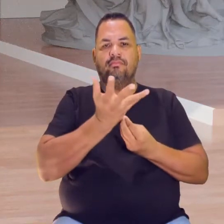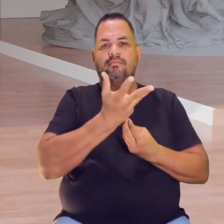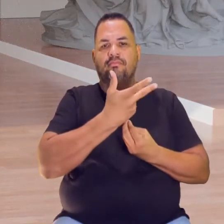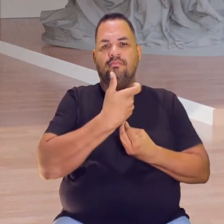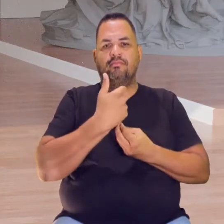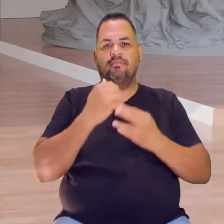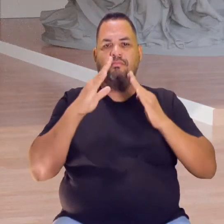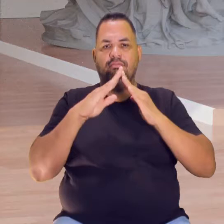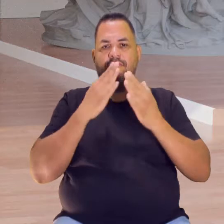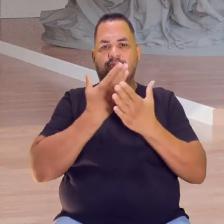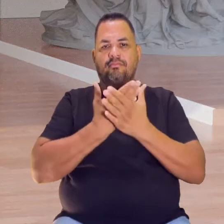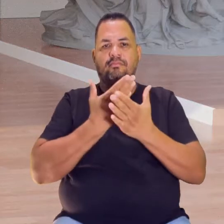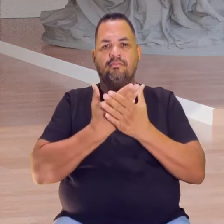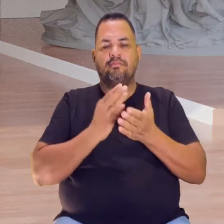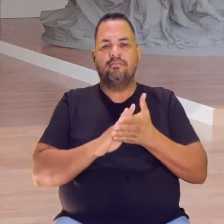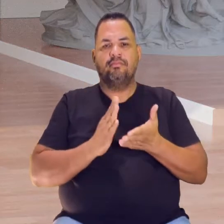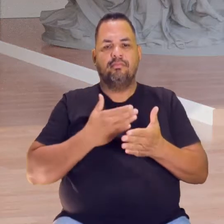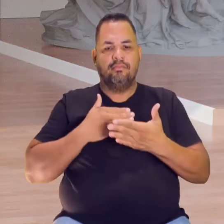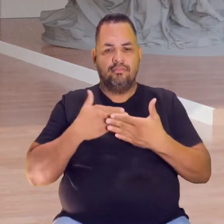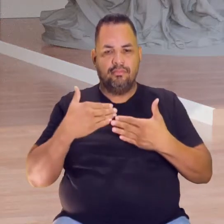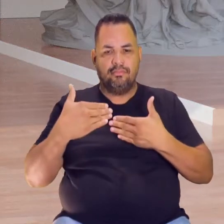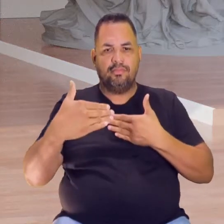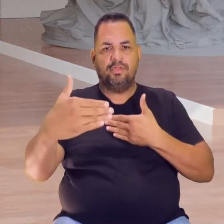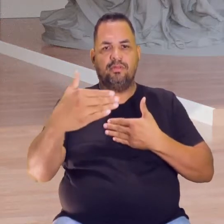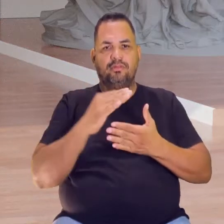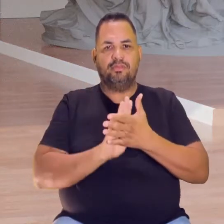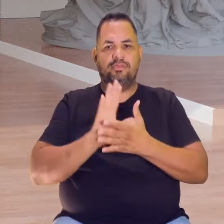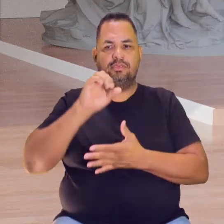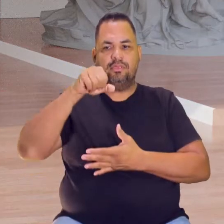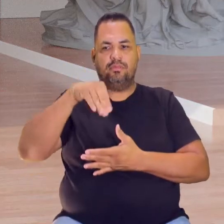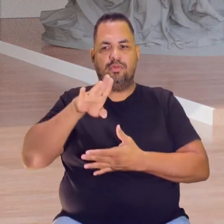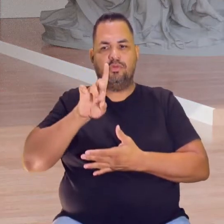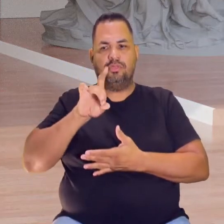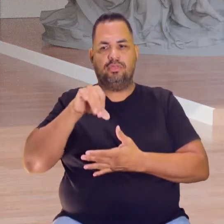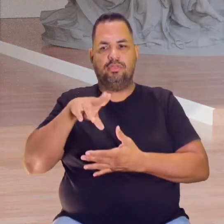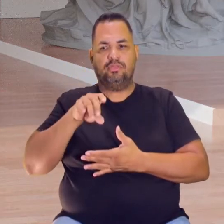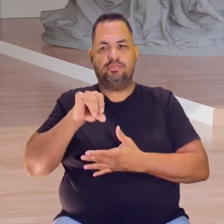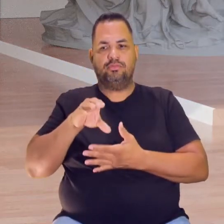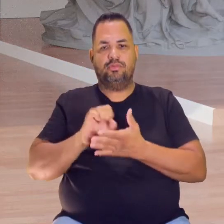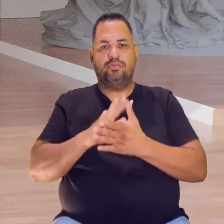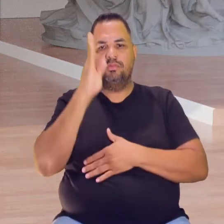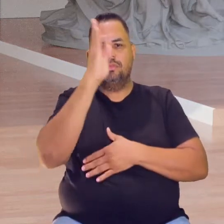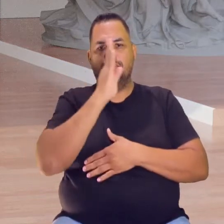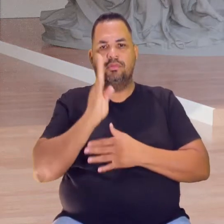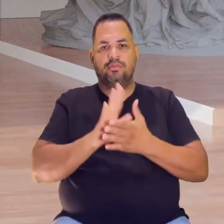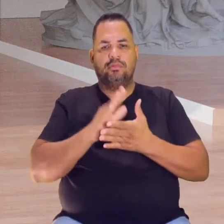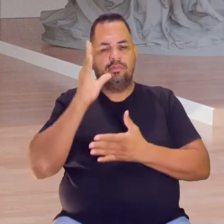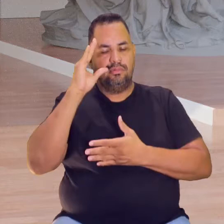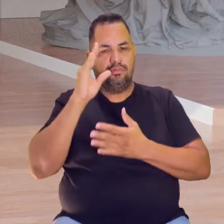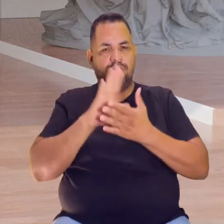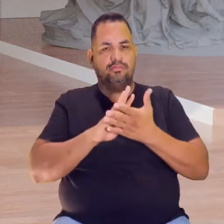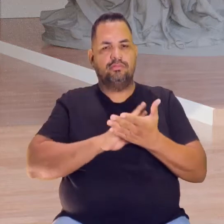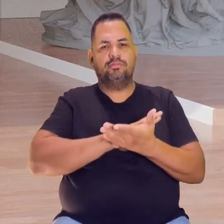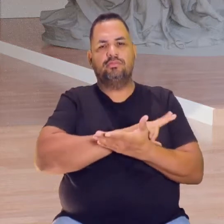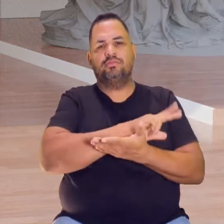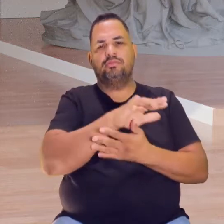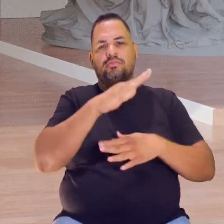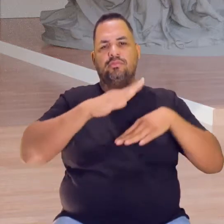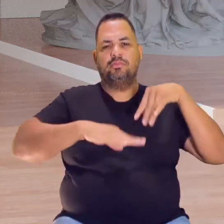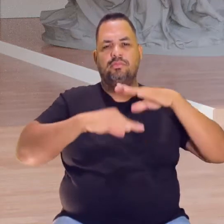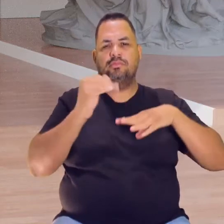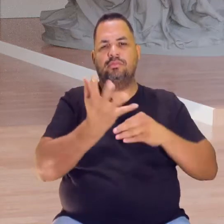acadêmica e vamos cair no modernismo brasileiro. Vai ser muito interessante, muitos artistas, muitos